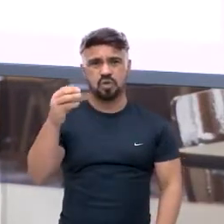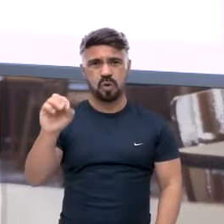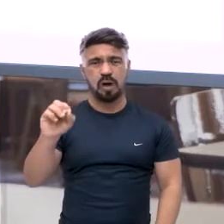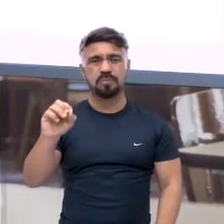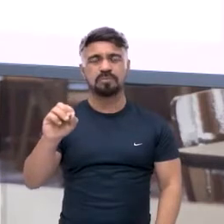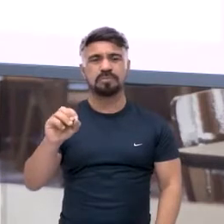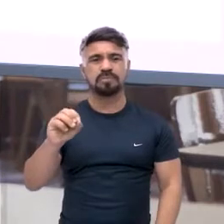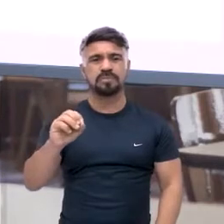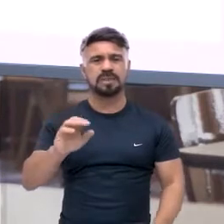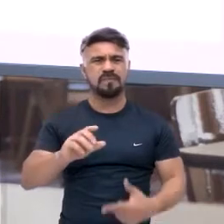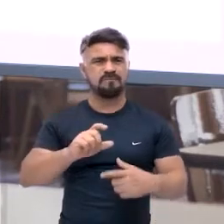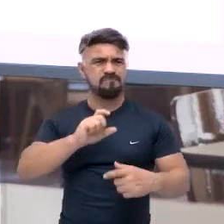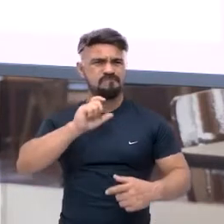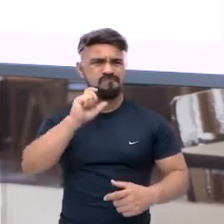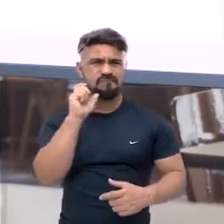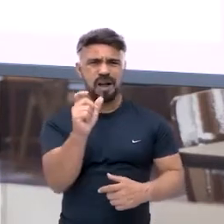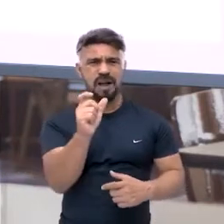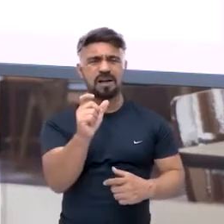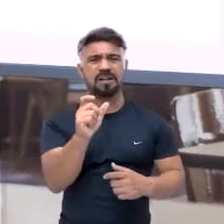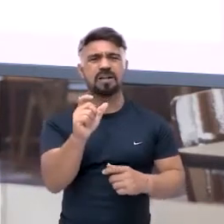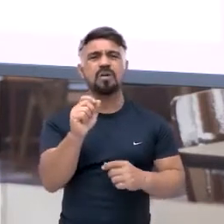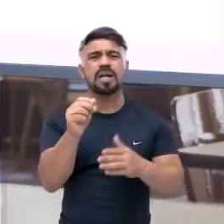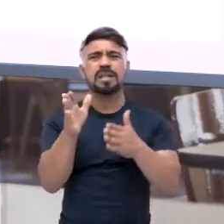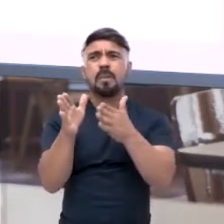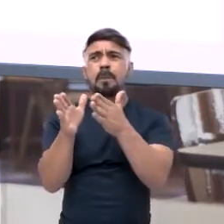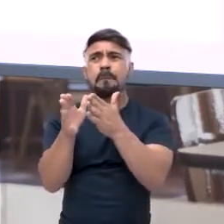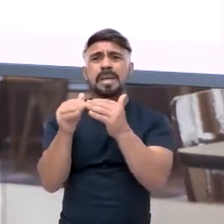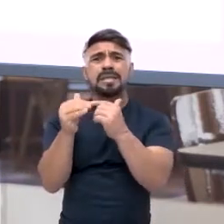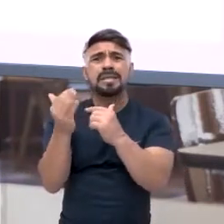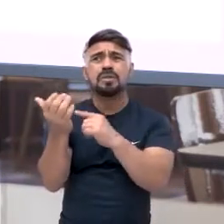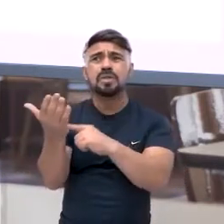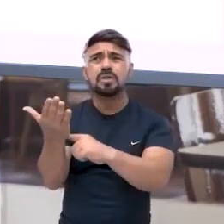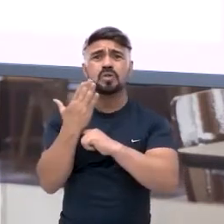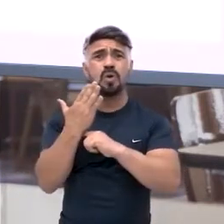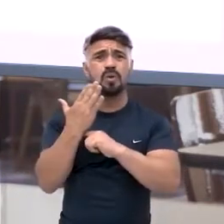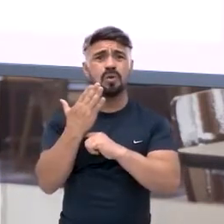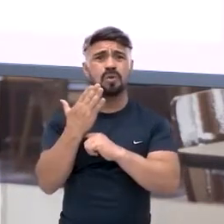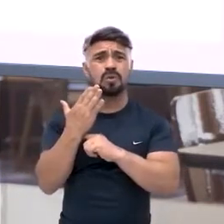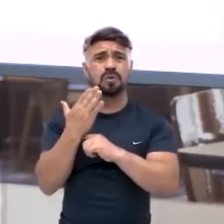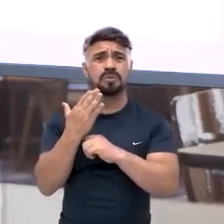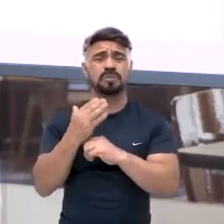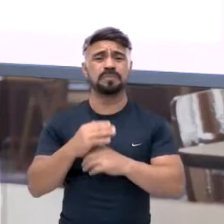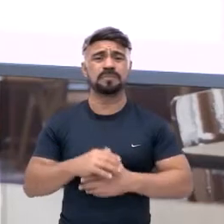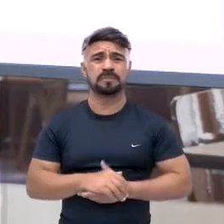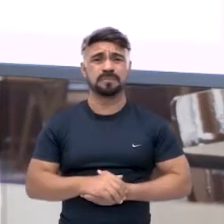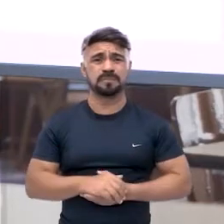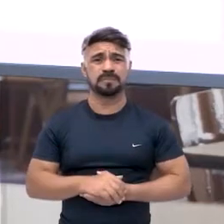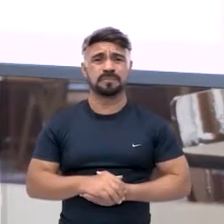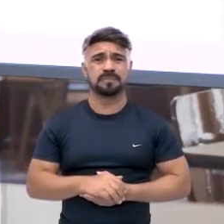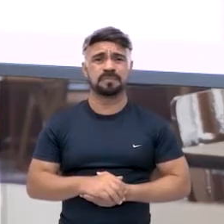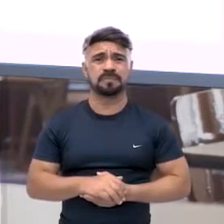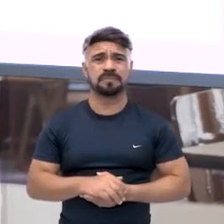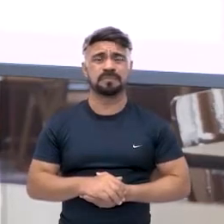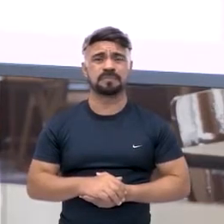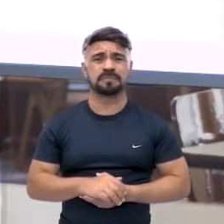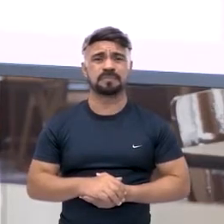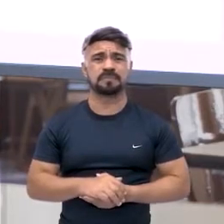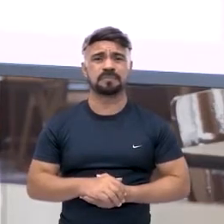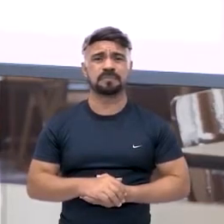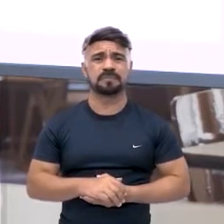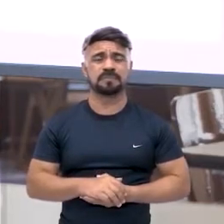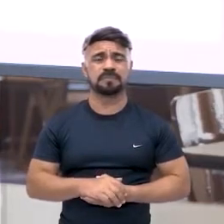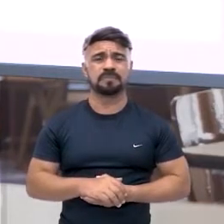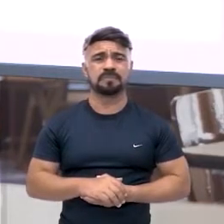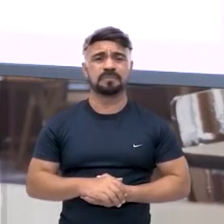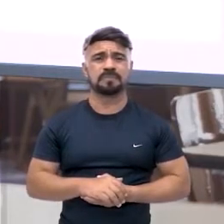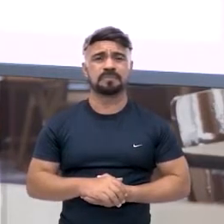nós temos um exagero, né? Porque nós temos um pedido de socorro. Um pedido de socorro versificado,